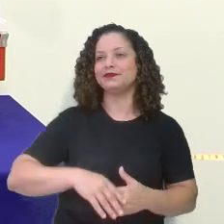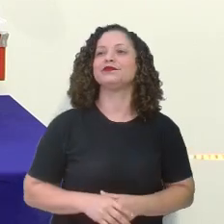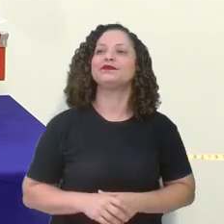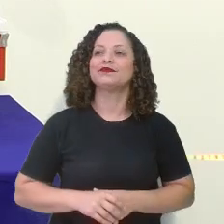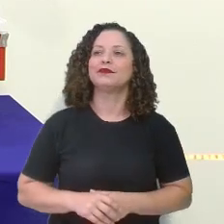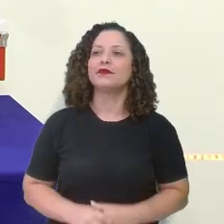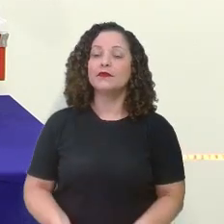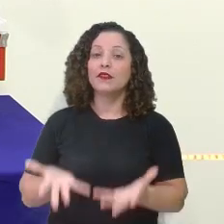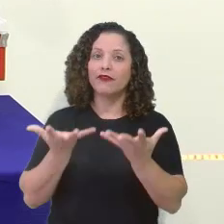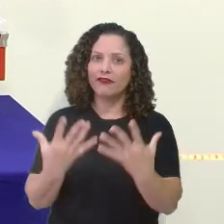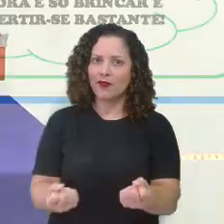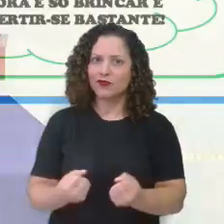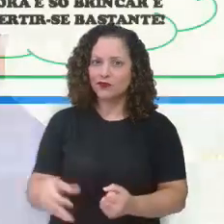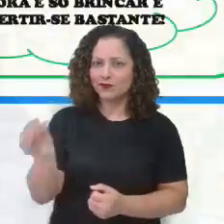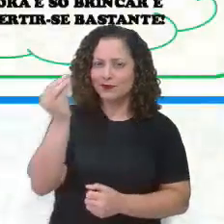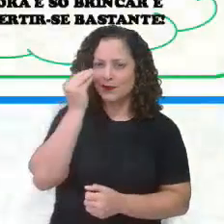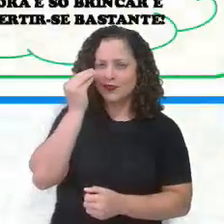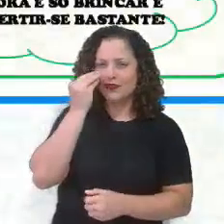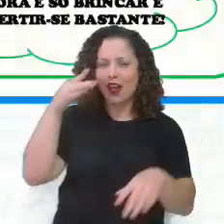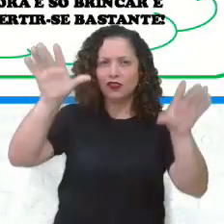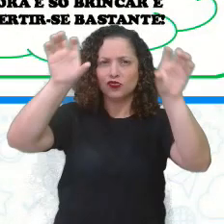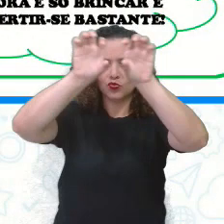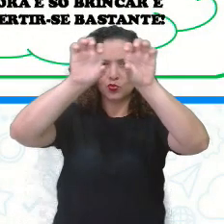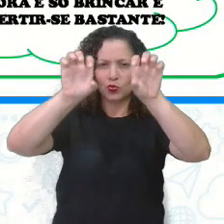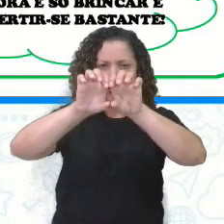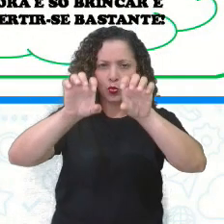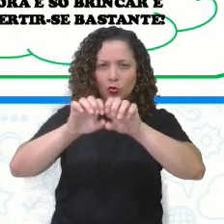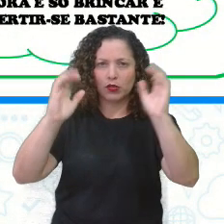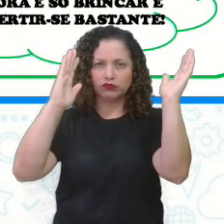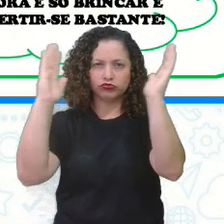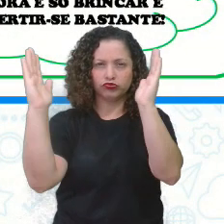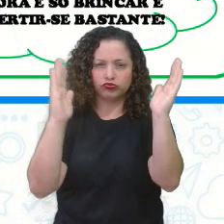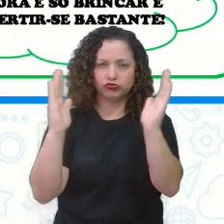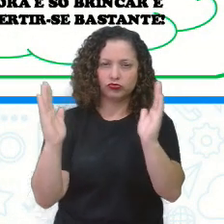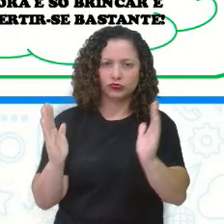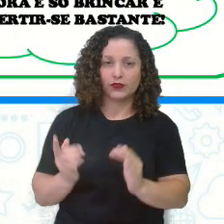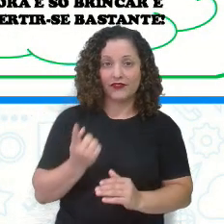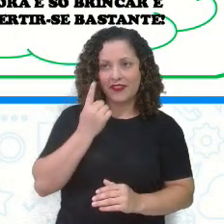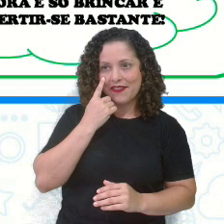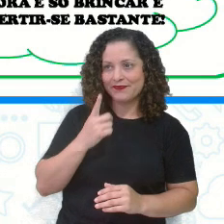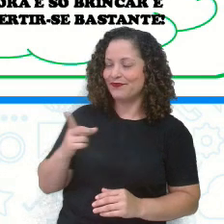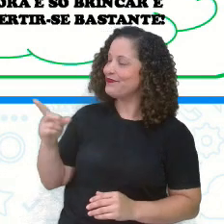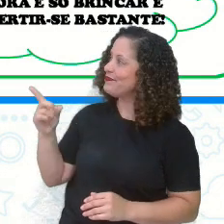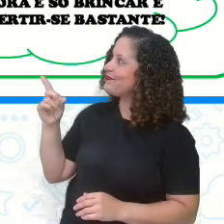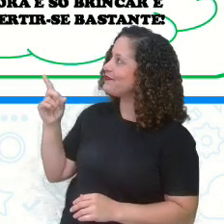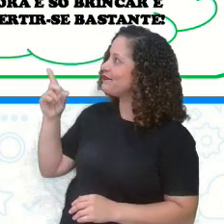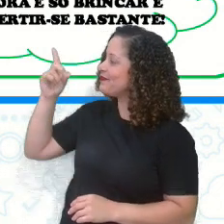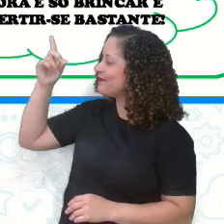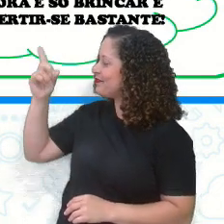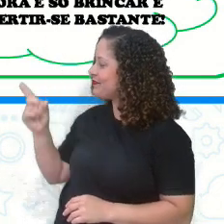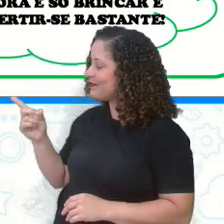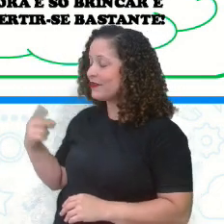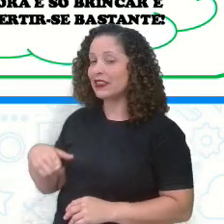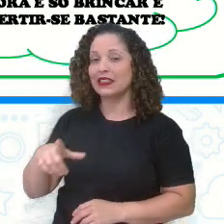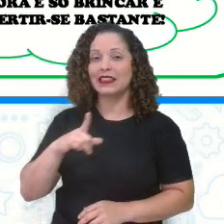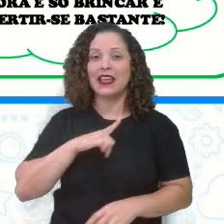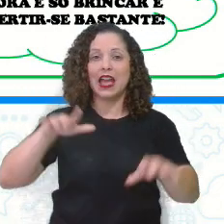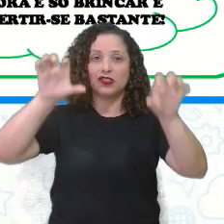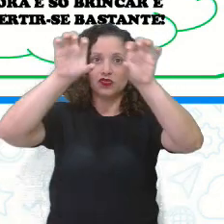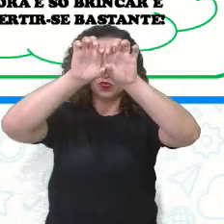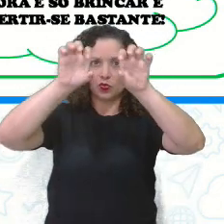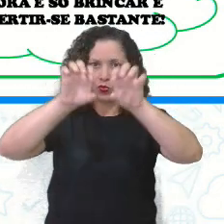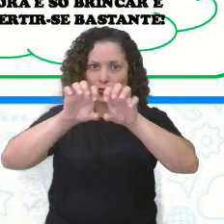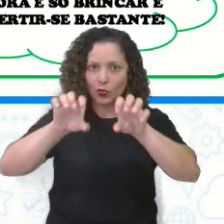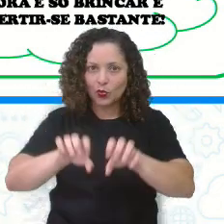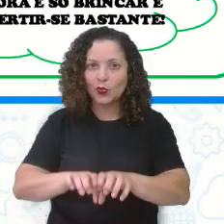Vamos observar agora a estrutura dele. Se você olhar essa imagem aí, você vai observar que a estrutura do gênero